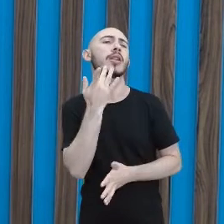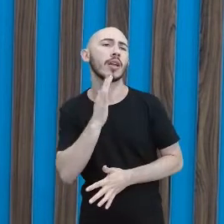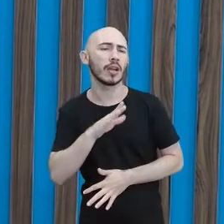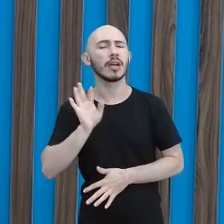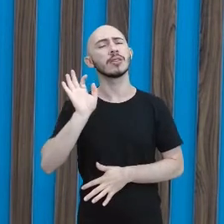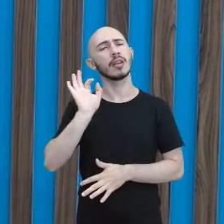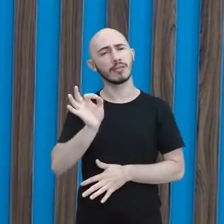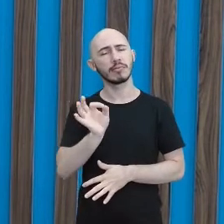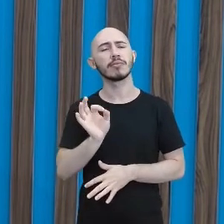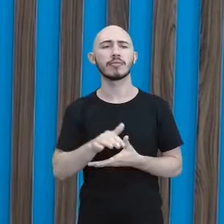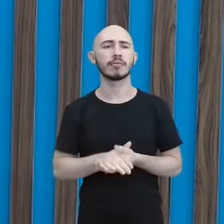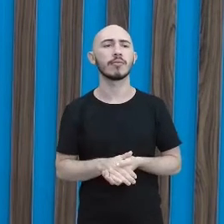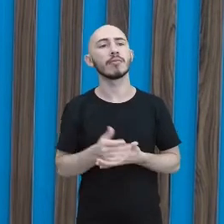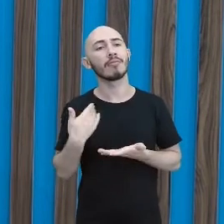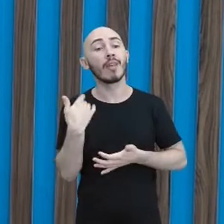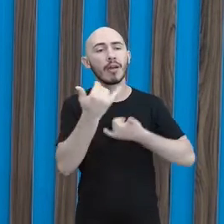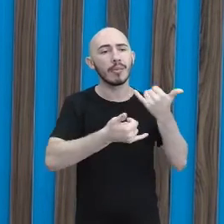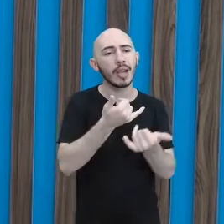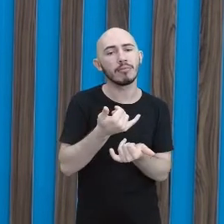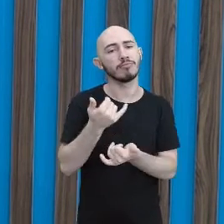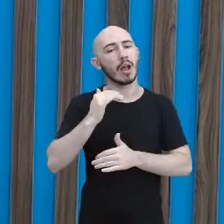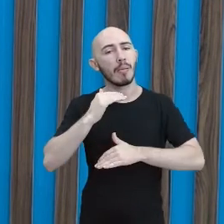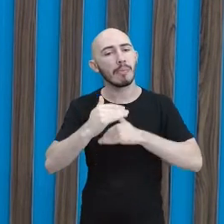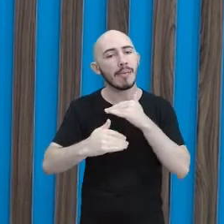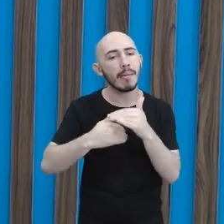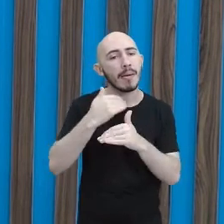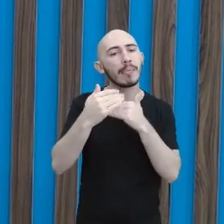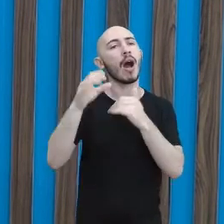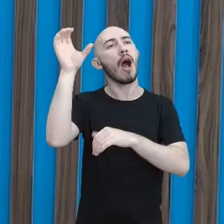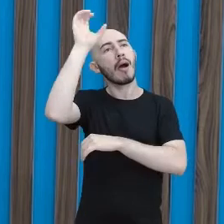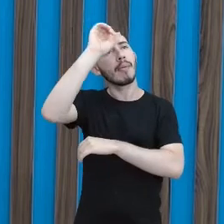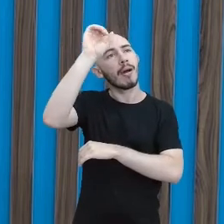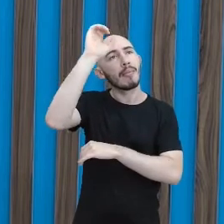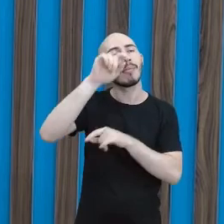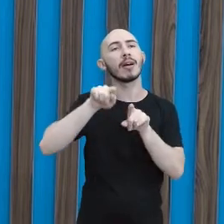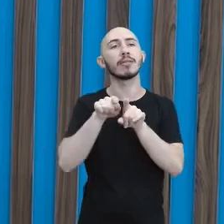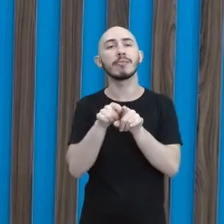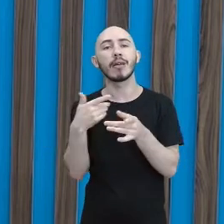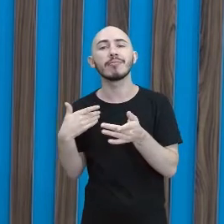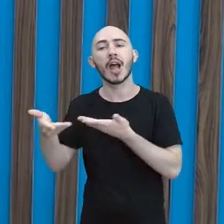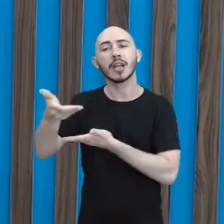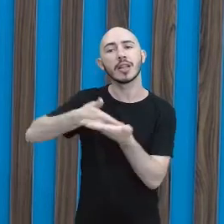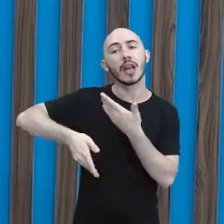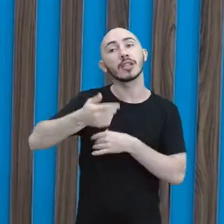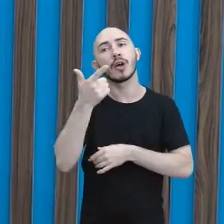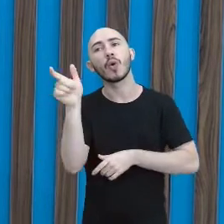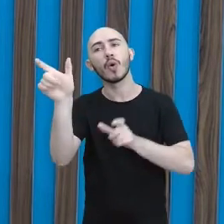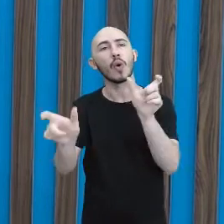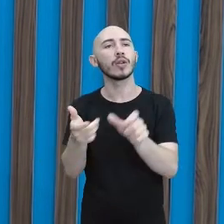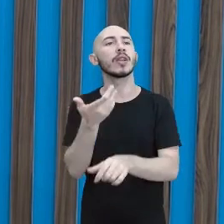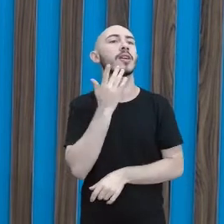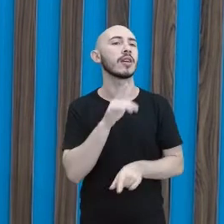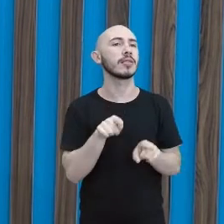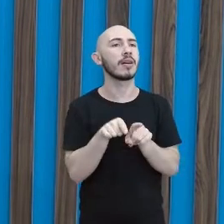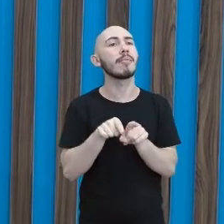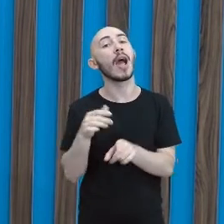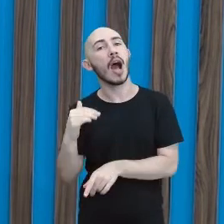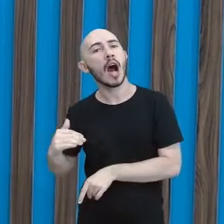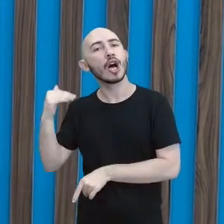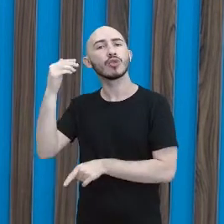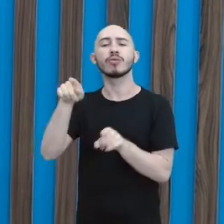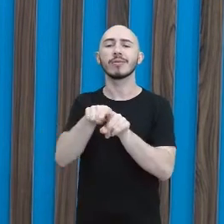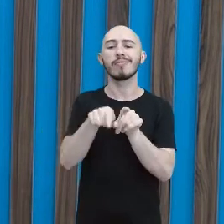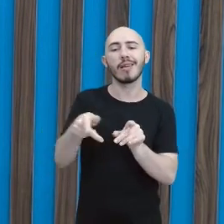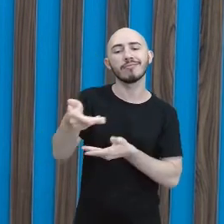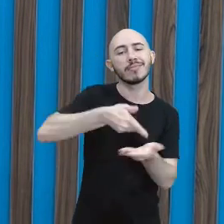é nesse brincar que ela se constrói, é nesse brincar que ela fortalece a relação com o outro, com os colegas, com os adultos. Então, se esse